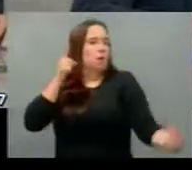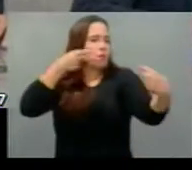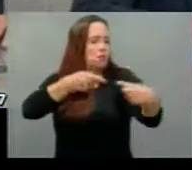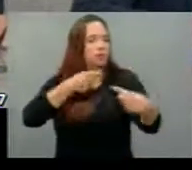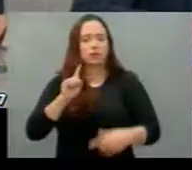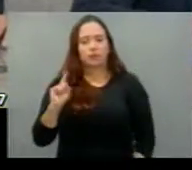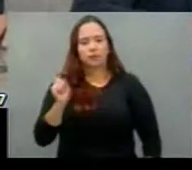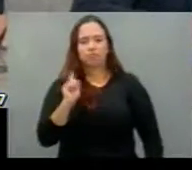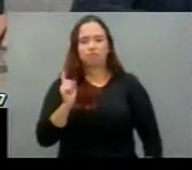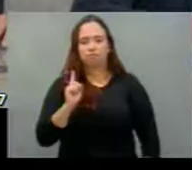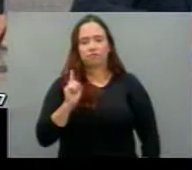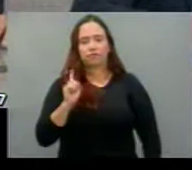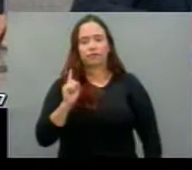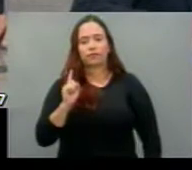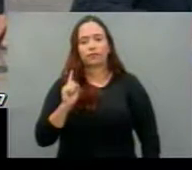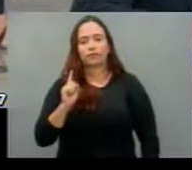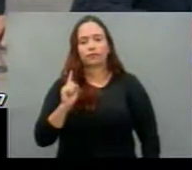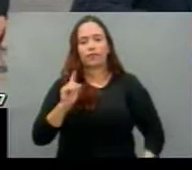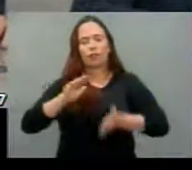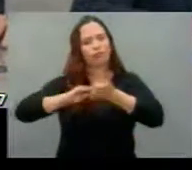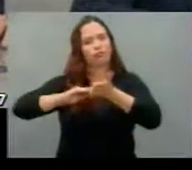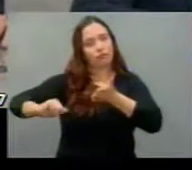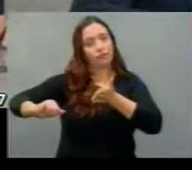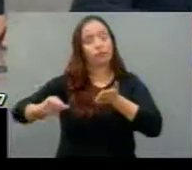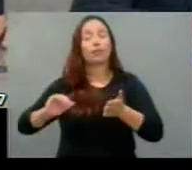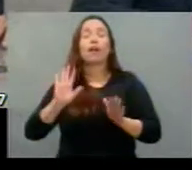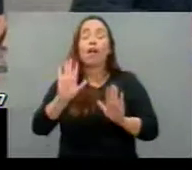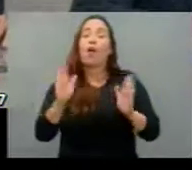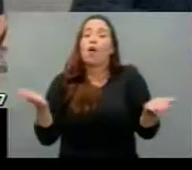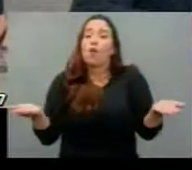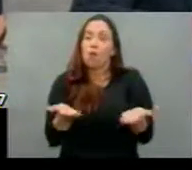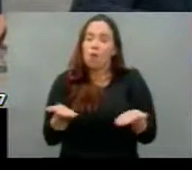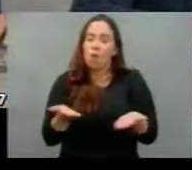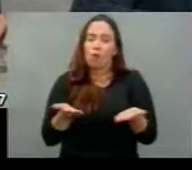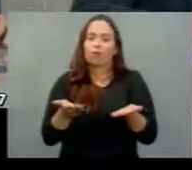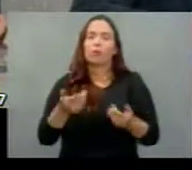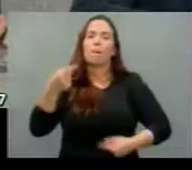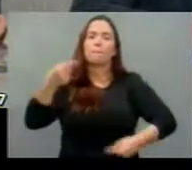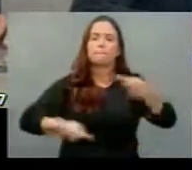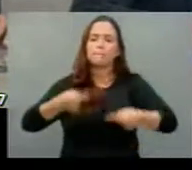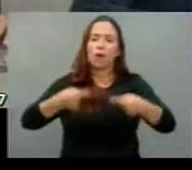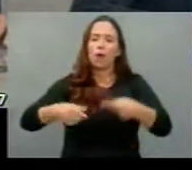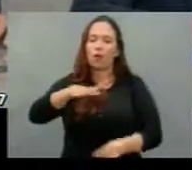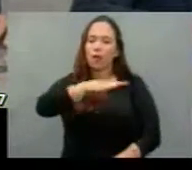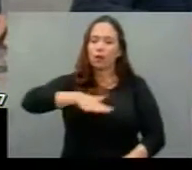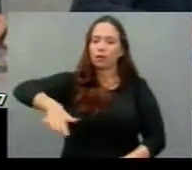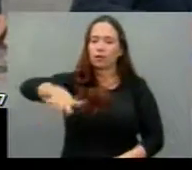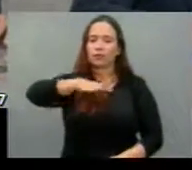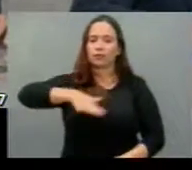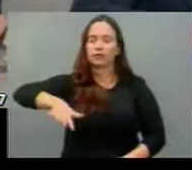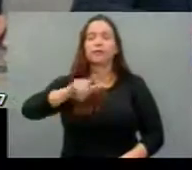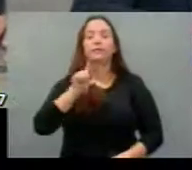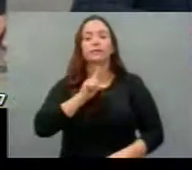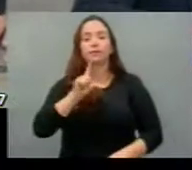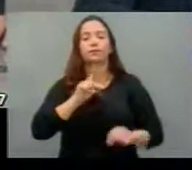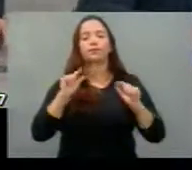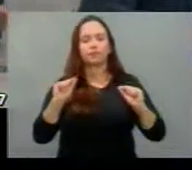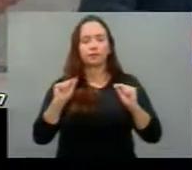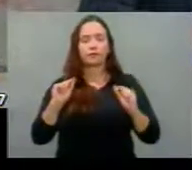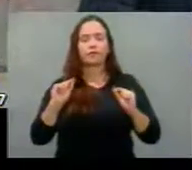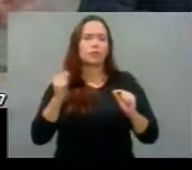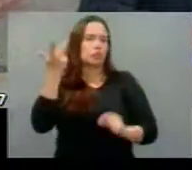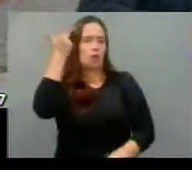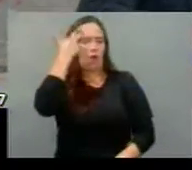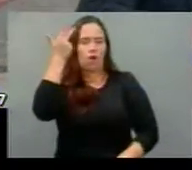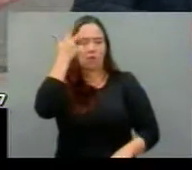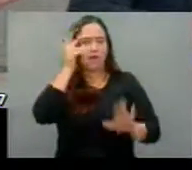Eu diria que hoje, nós da classe política, estamos aí suscetíveis a